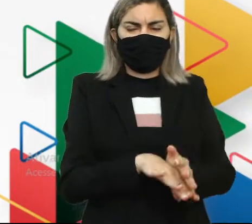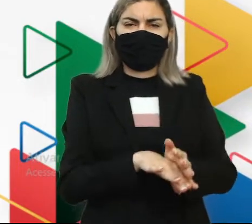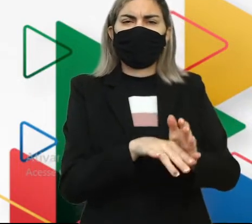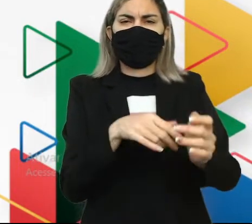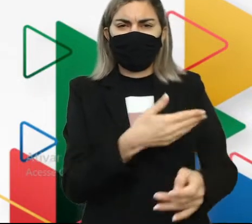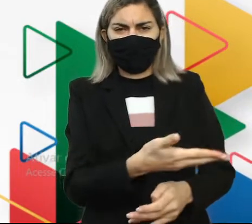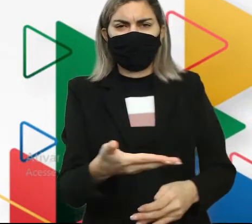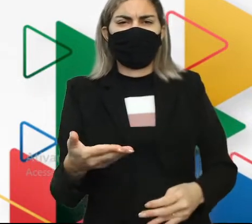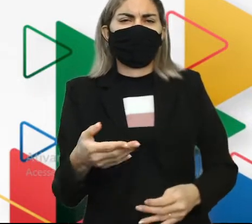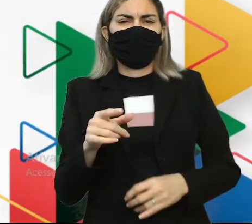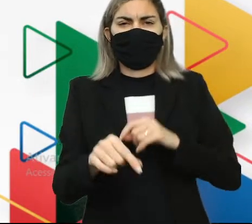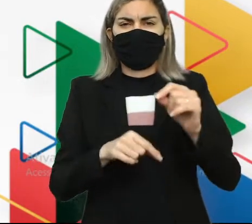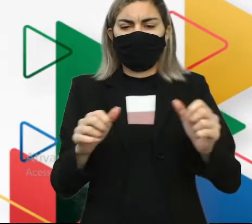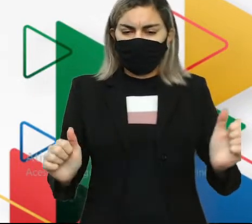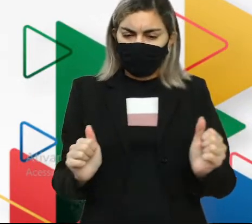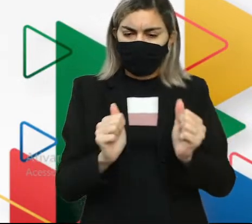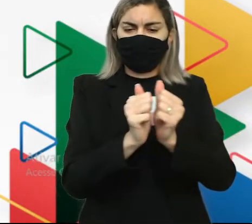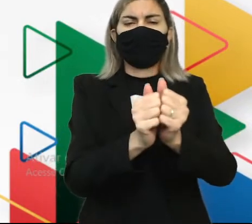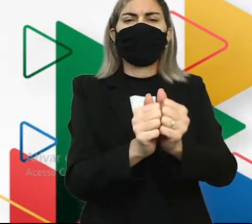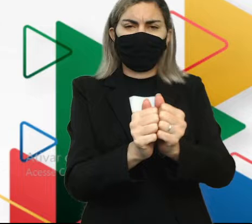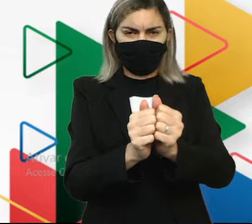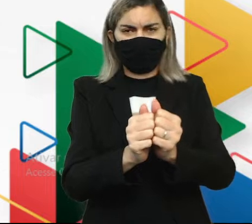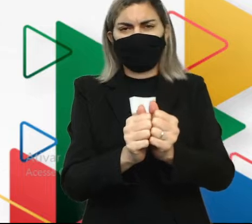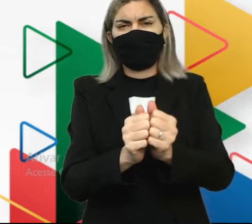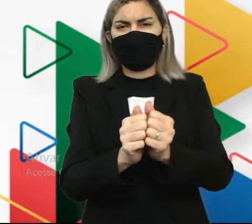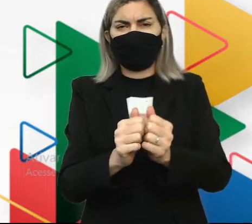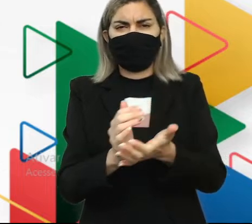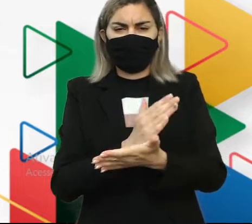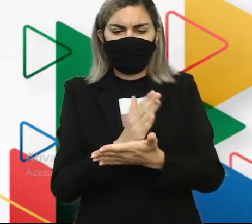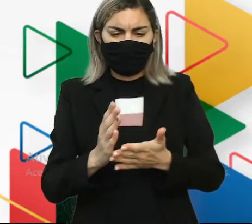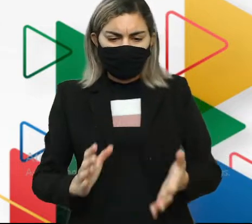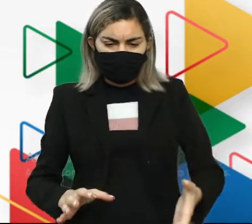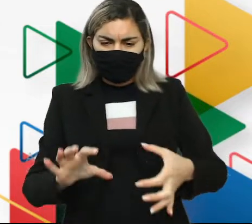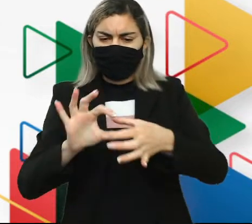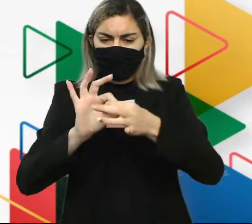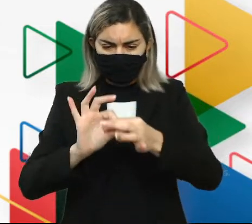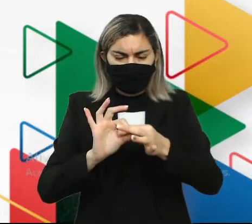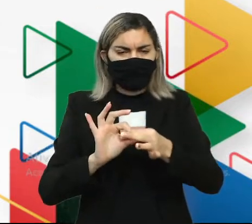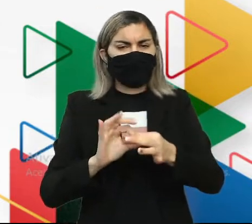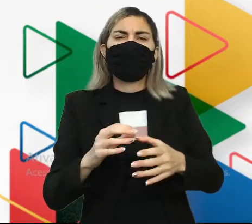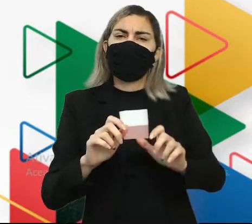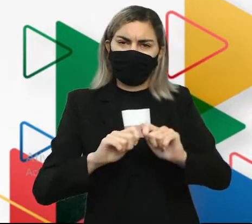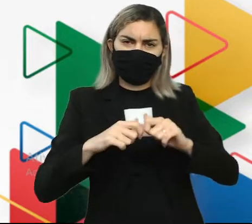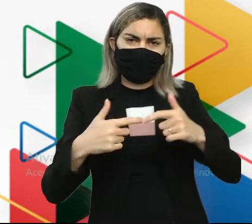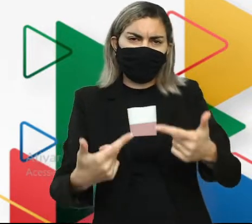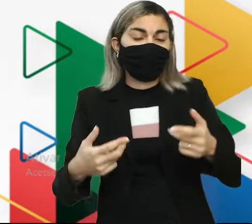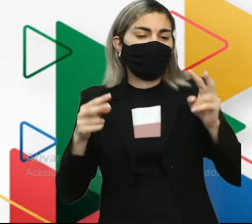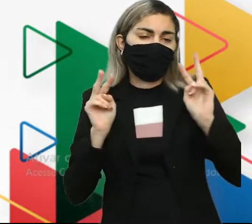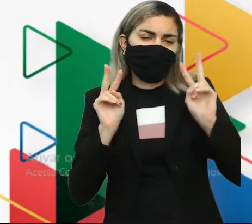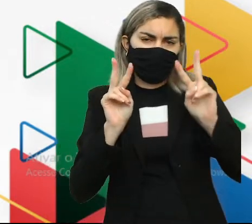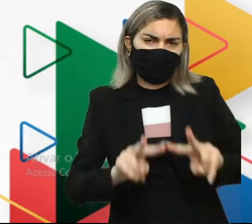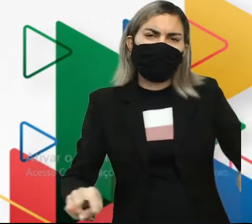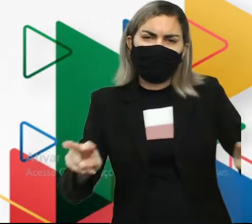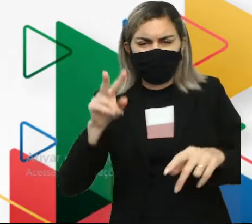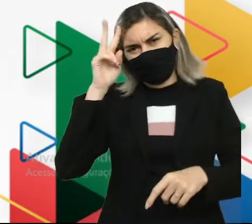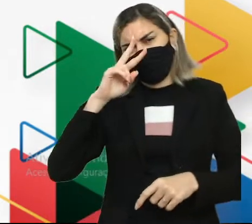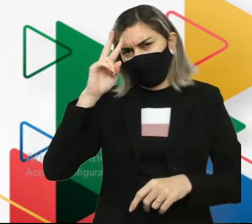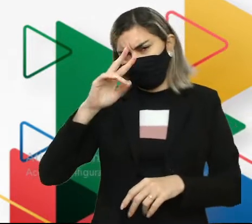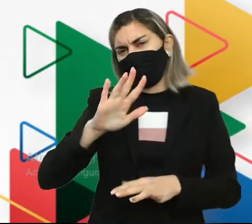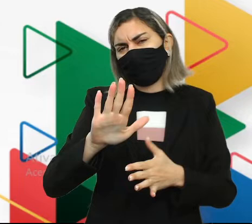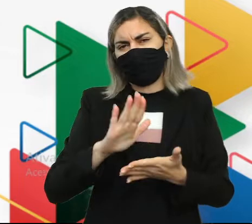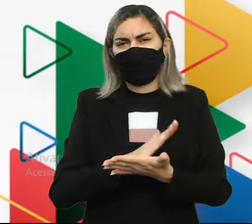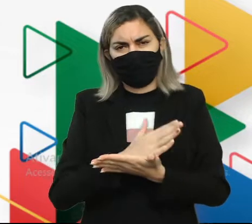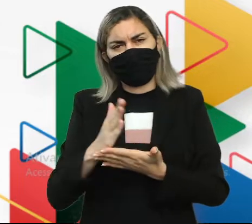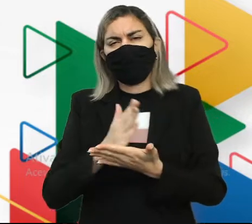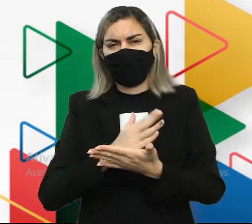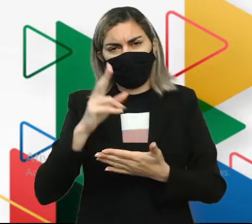deu de forma que, junto com os Ixos, eles de alguma forma fizeram aliança. É lógico que essa é a visão historiográfica de